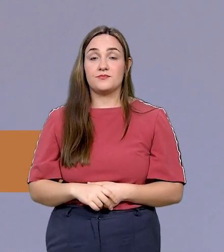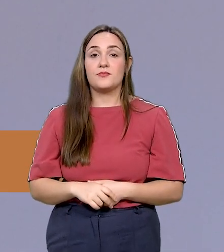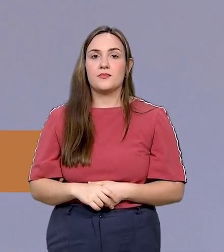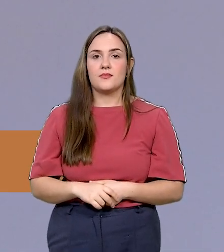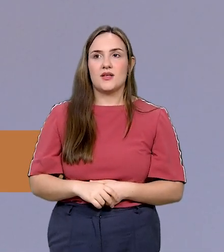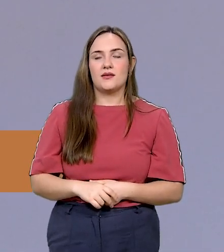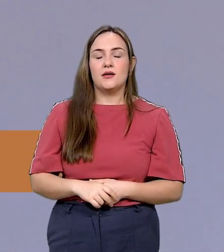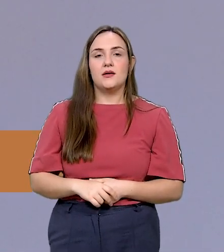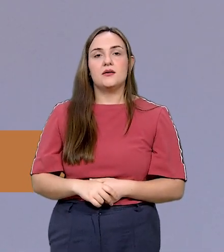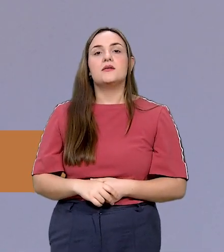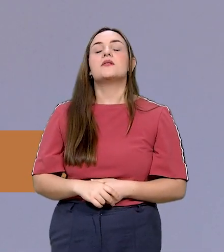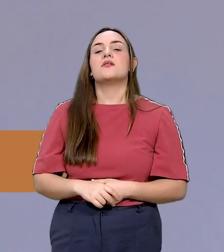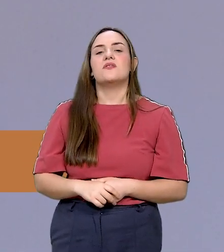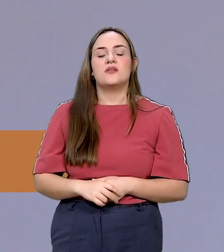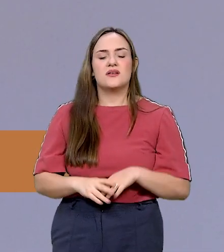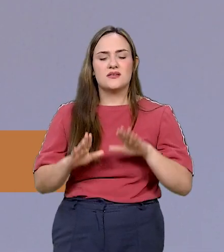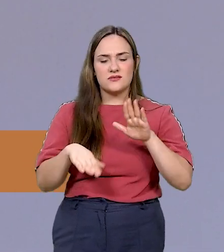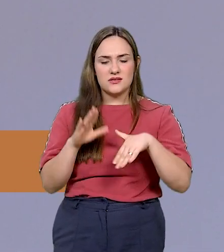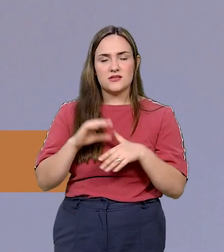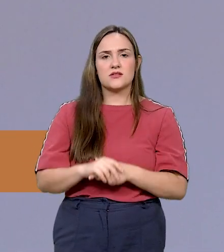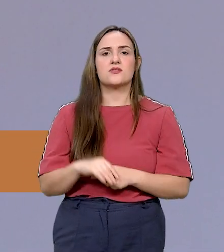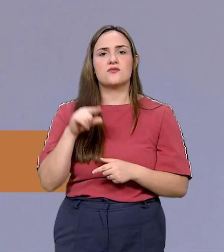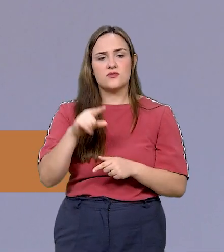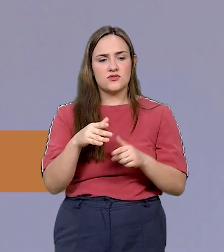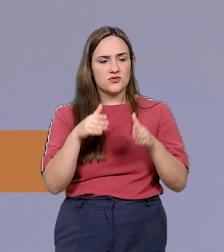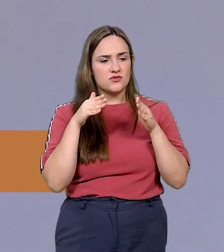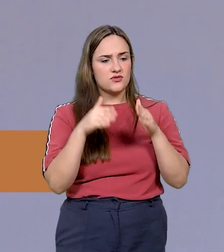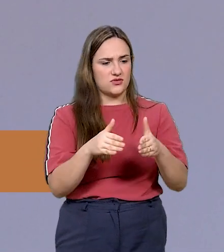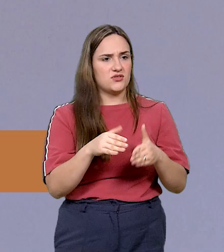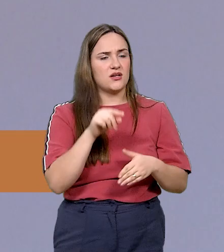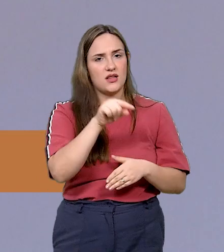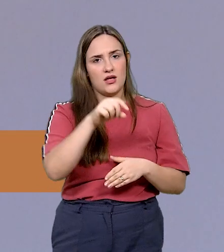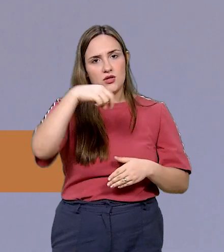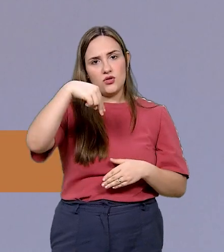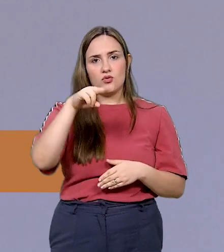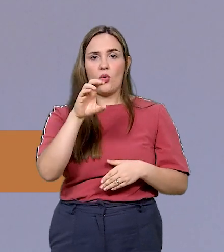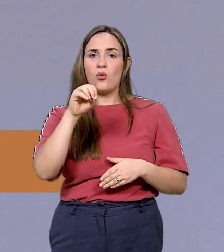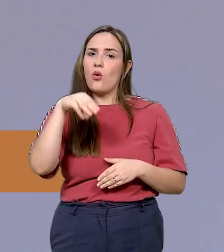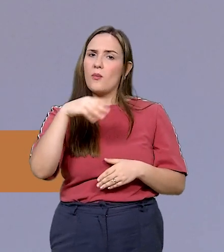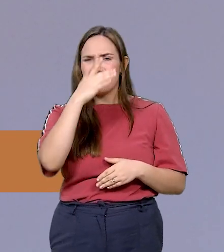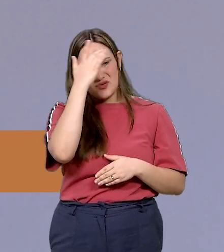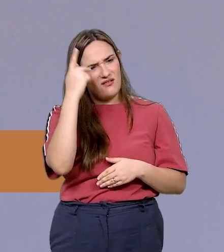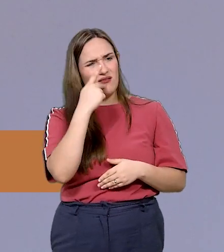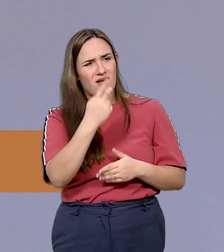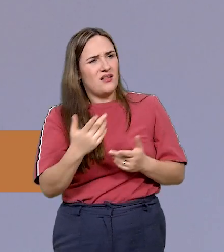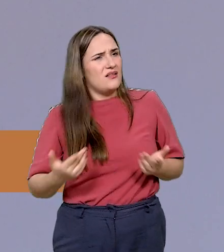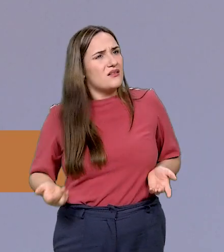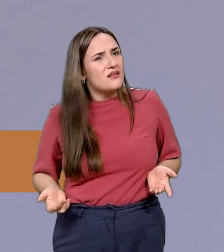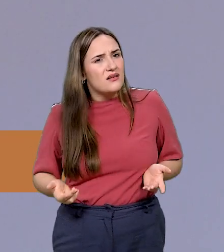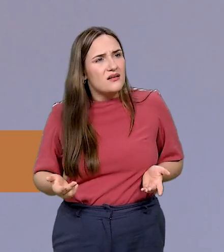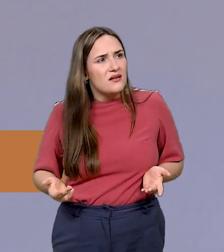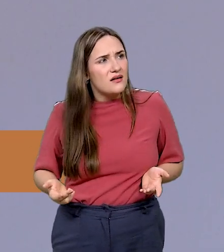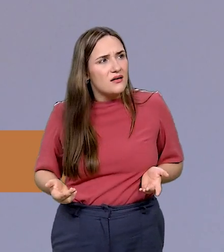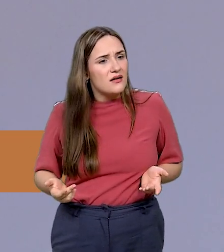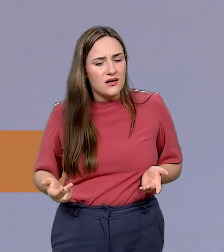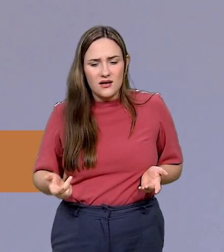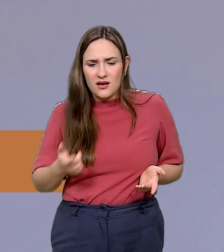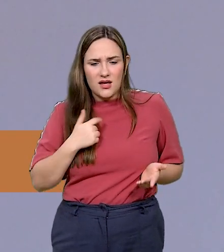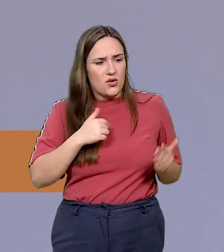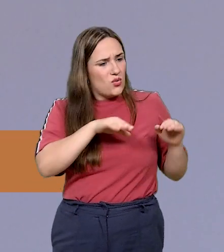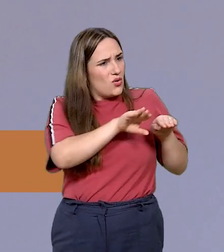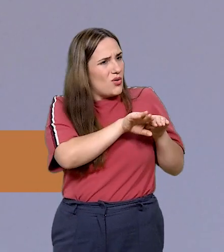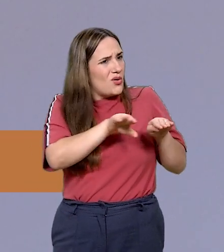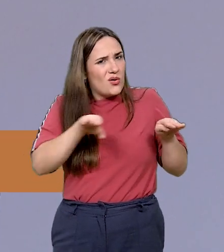muitas vezes, esse caso é muito comum chegar lá no CON, de situações em que a pessoa vende